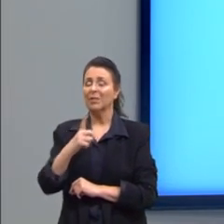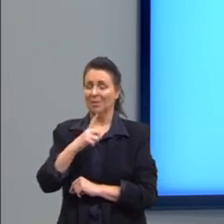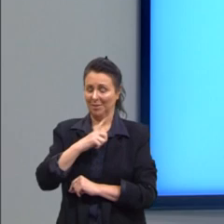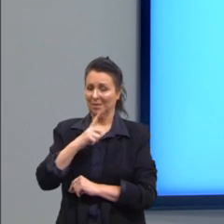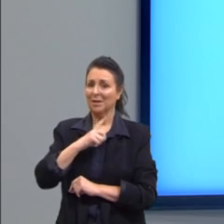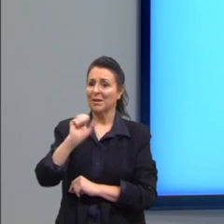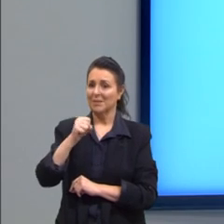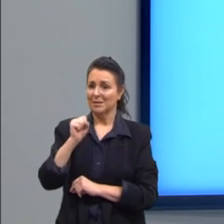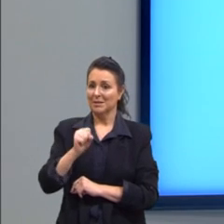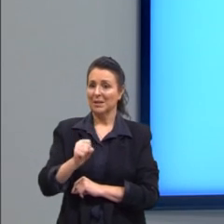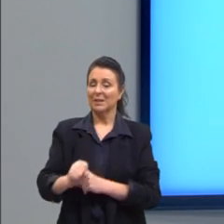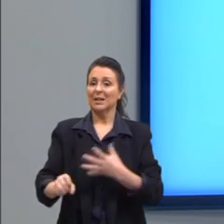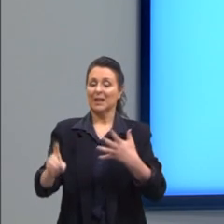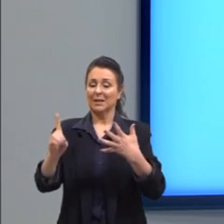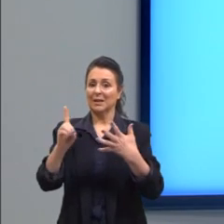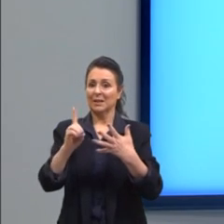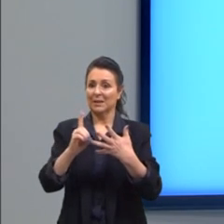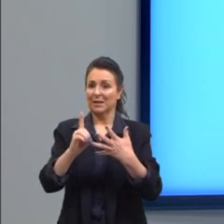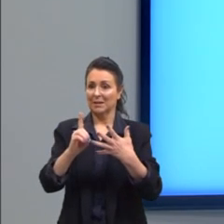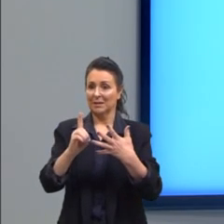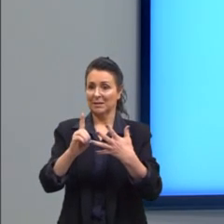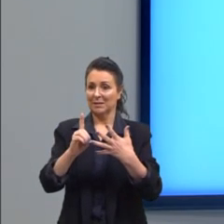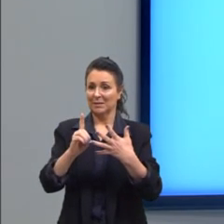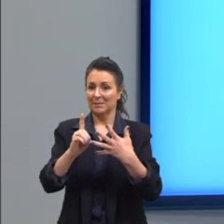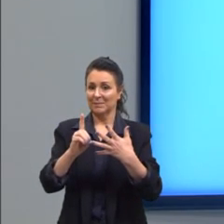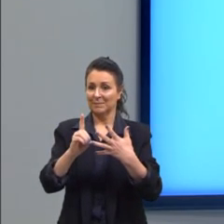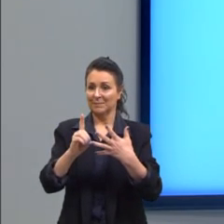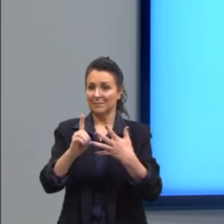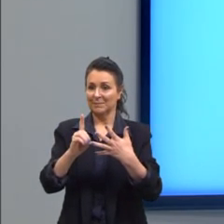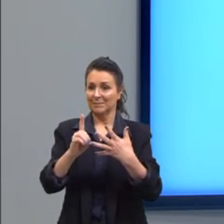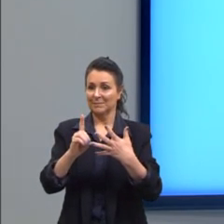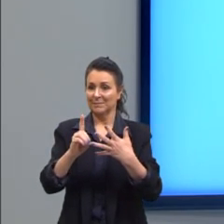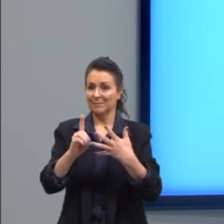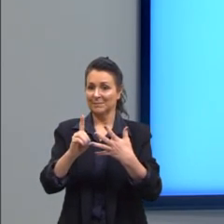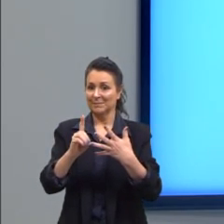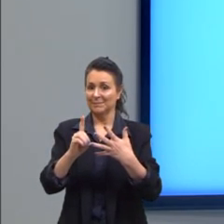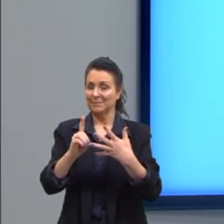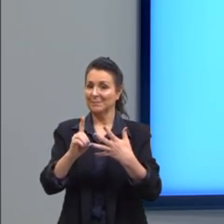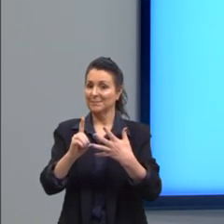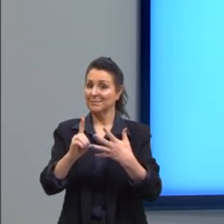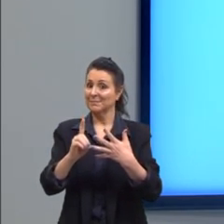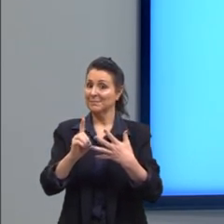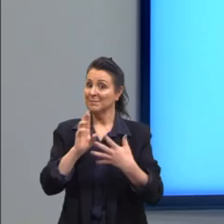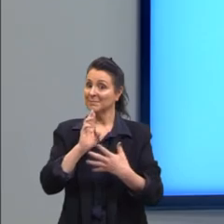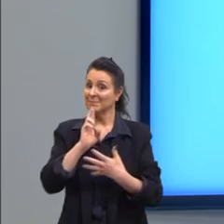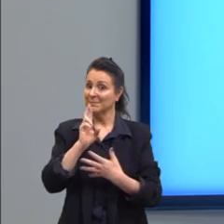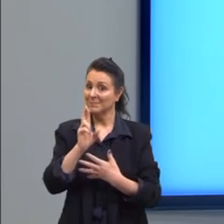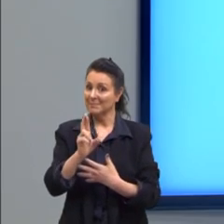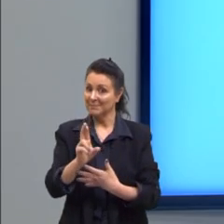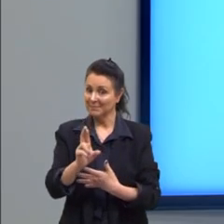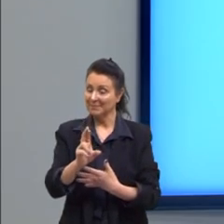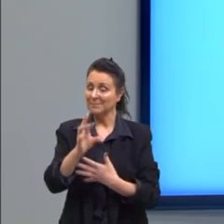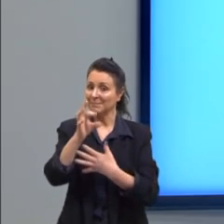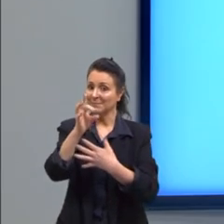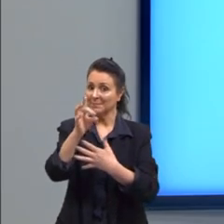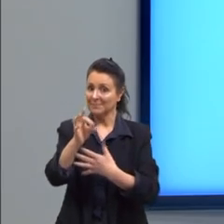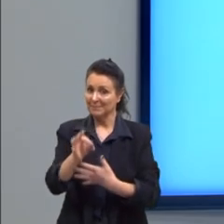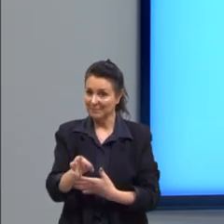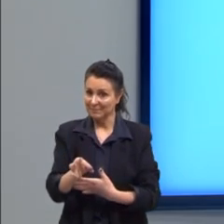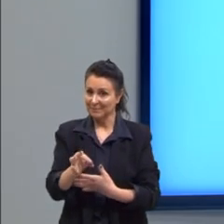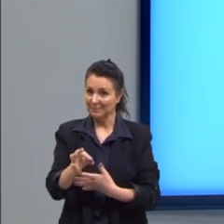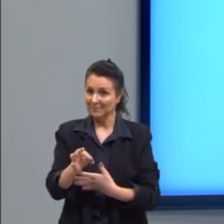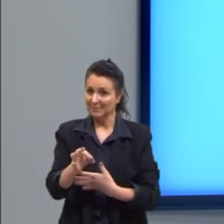1,33 na alternativa d e aí é o a minha resposta